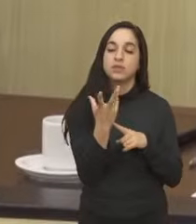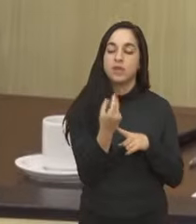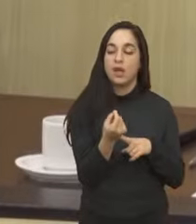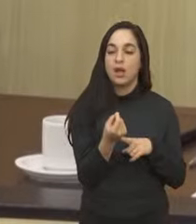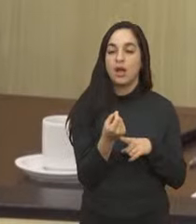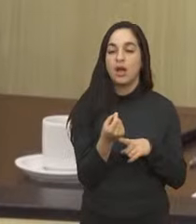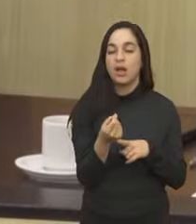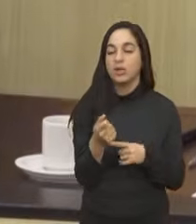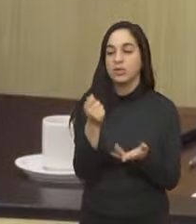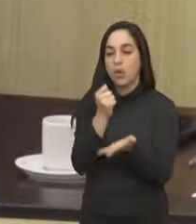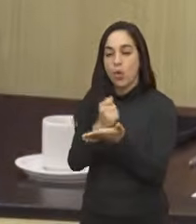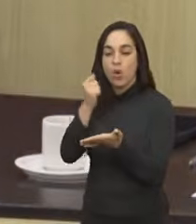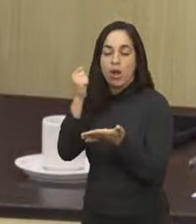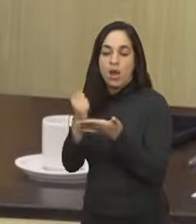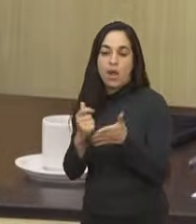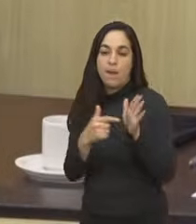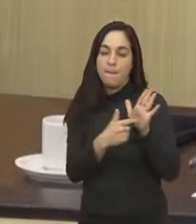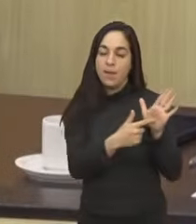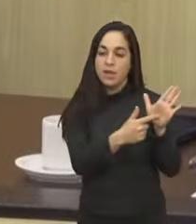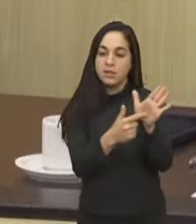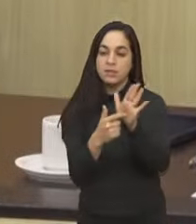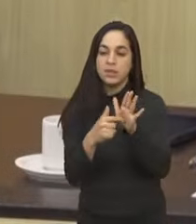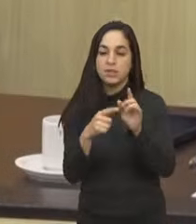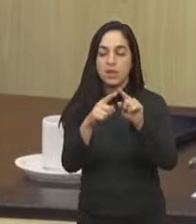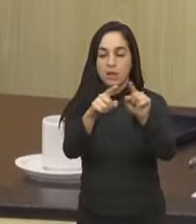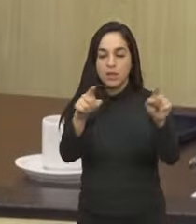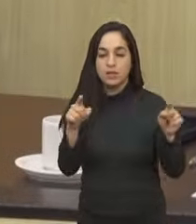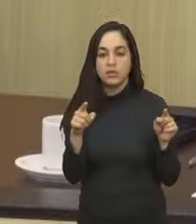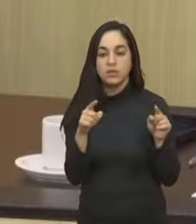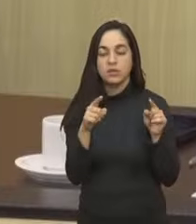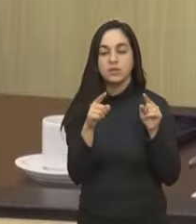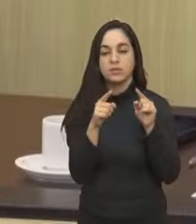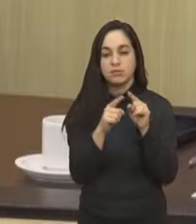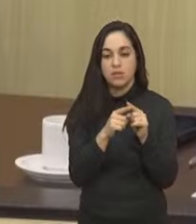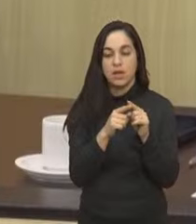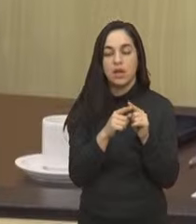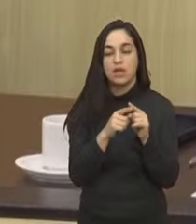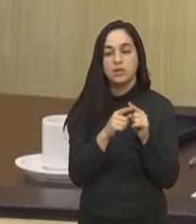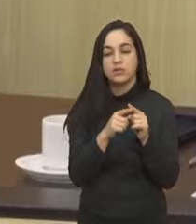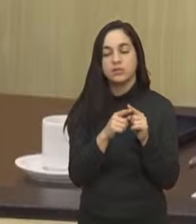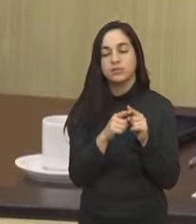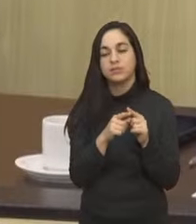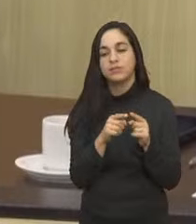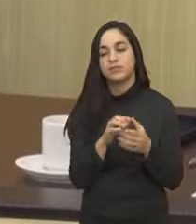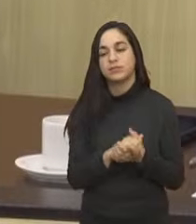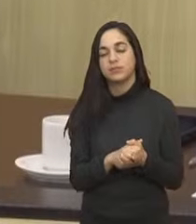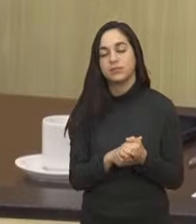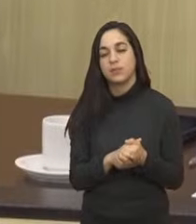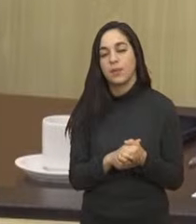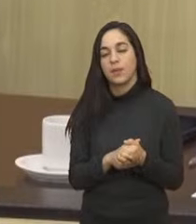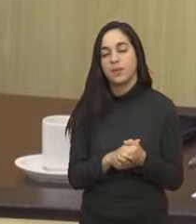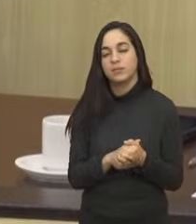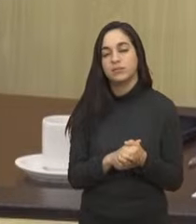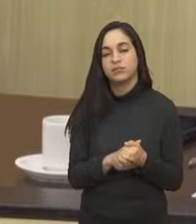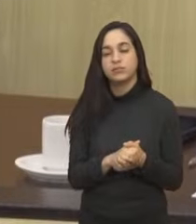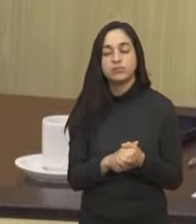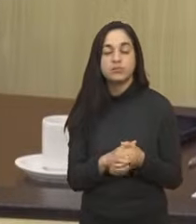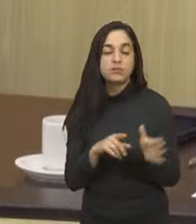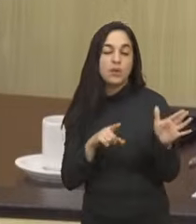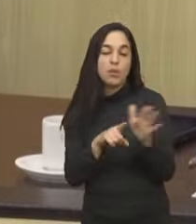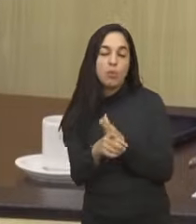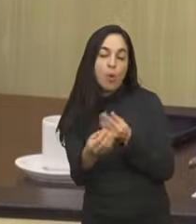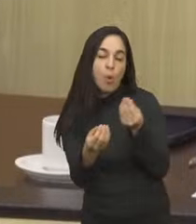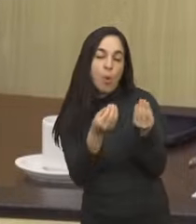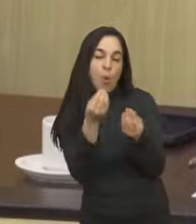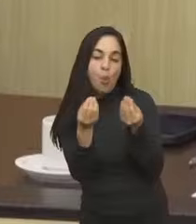foram contratados para se apresentar no espaço da Fundação Cultural? 3. Qual foi o método de